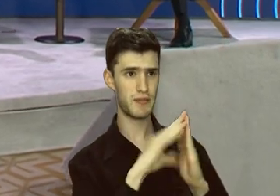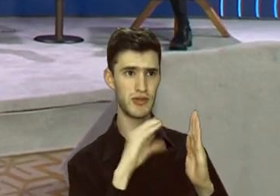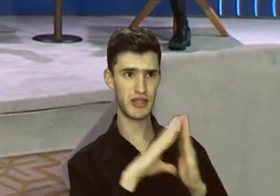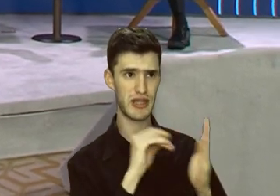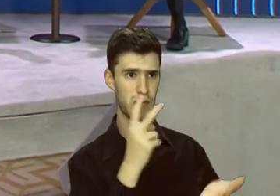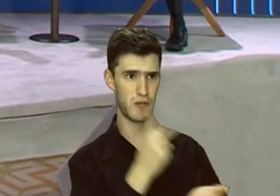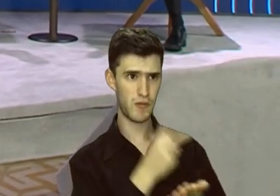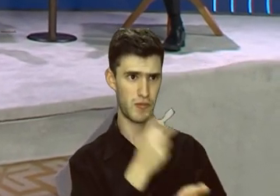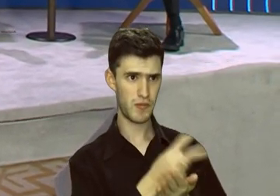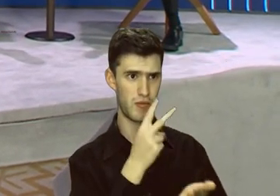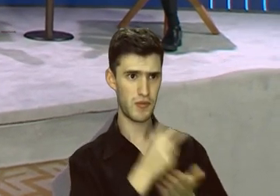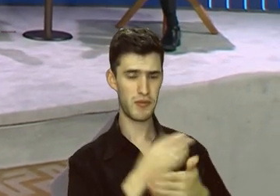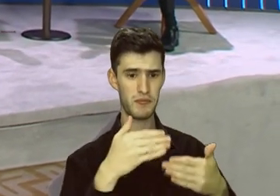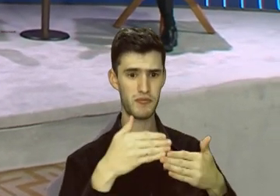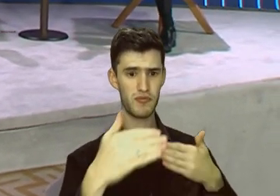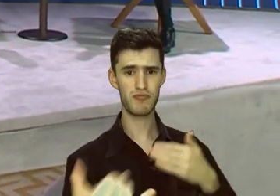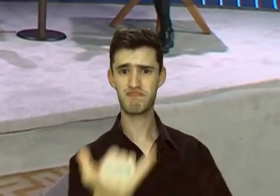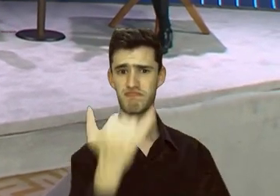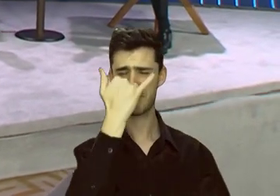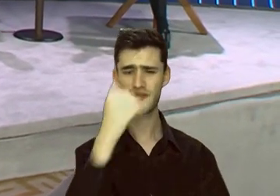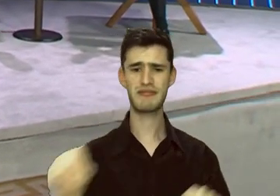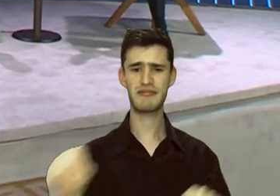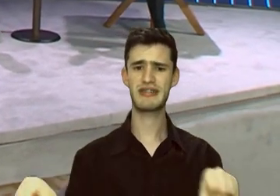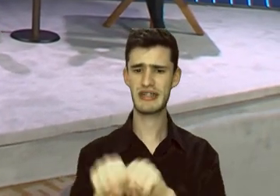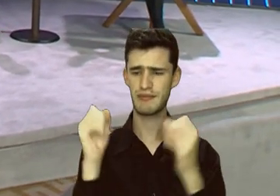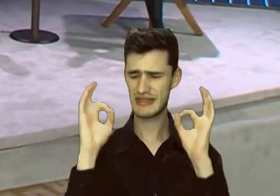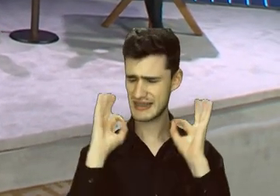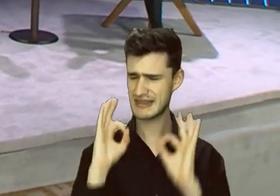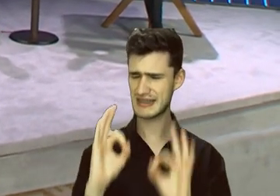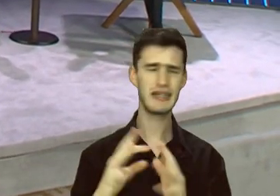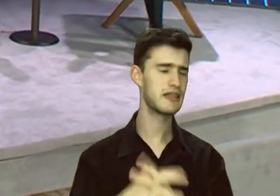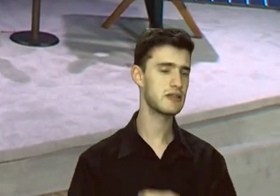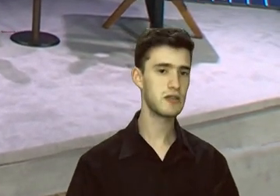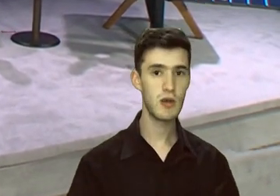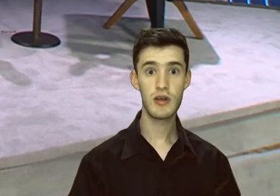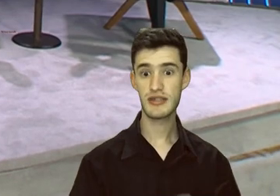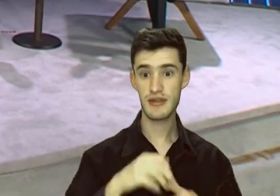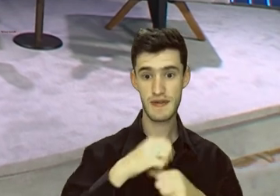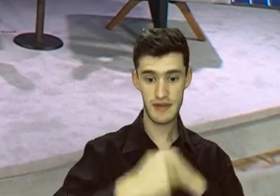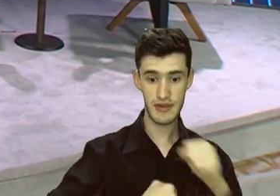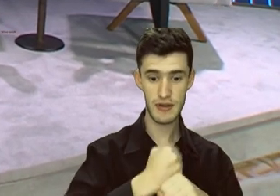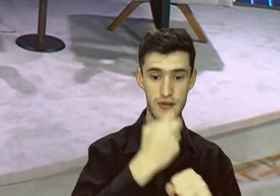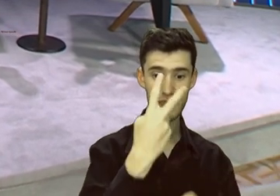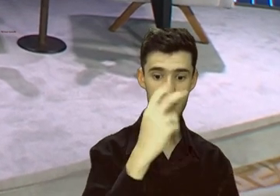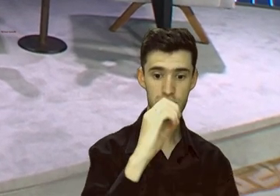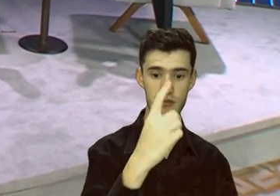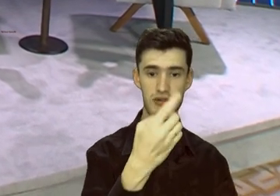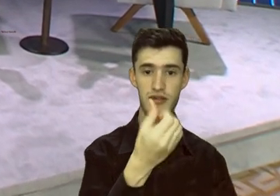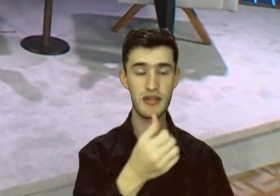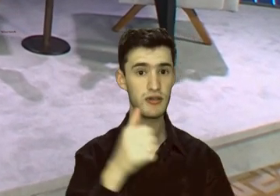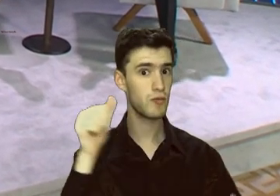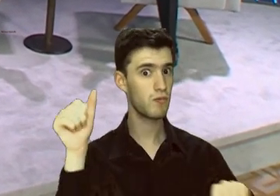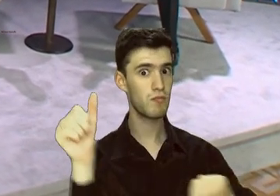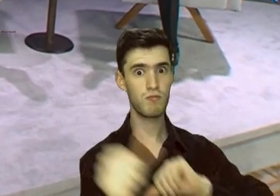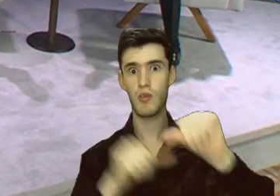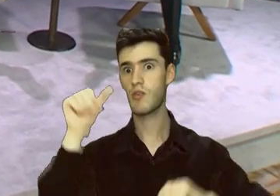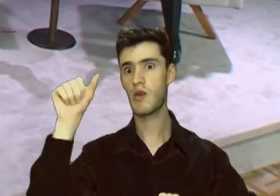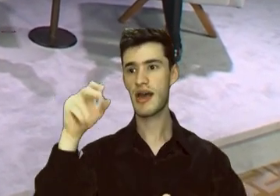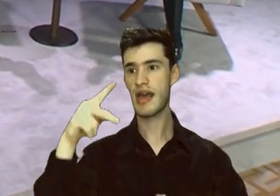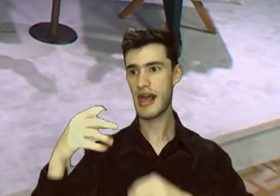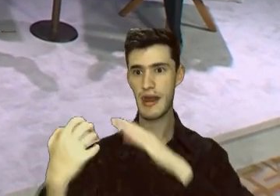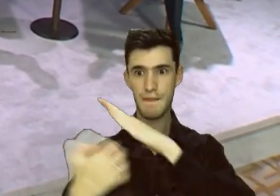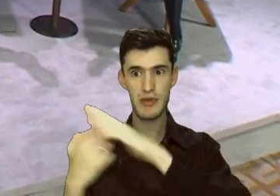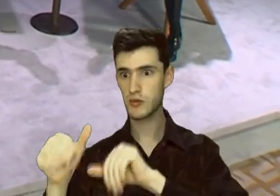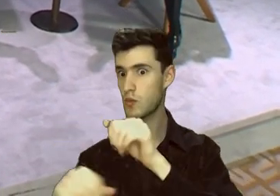a gente tem ali uma mudança em 2016 que é de trazer executivo de mercado profissionalizar a empresa mudar um pouco dos